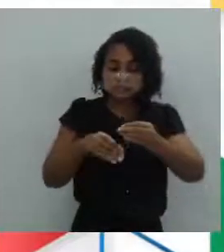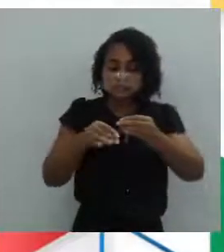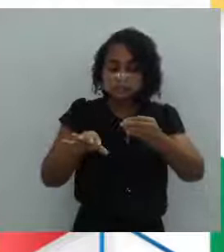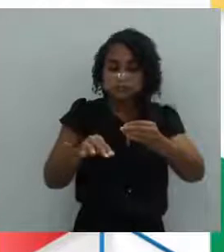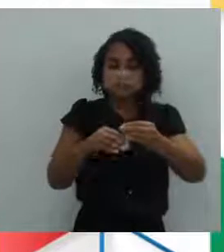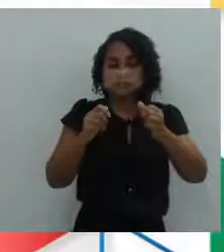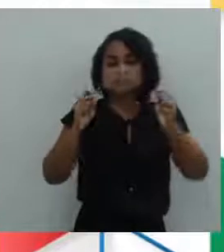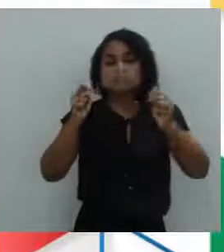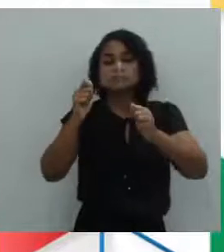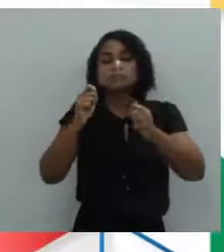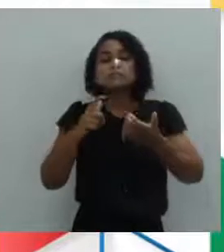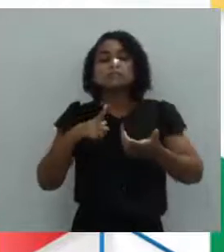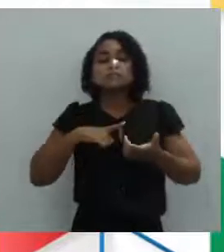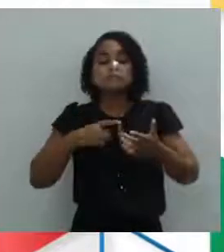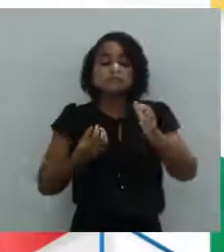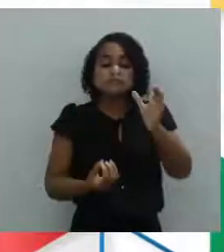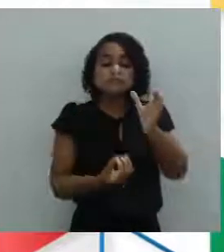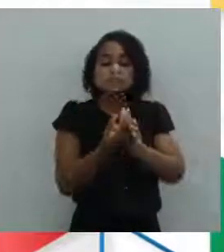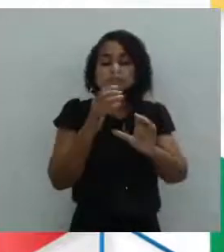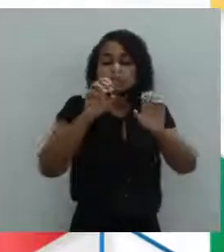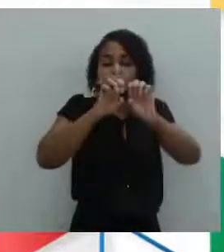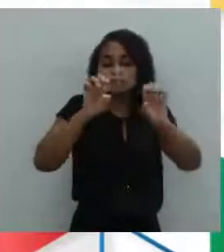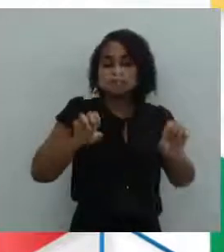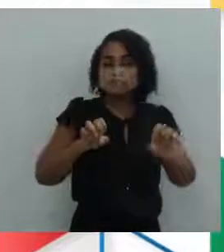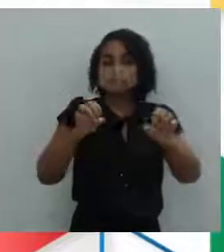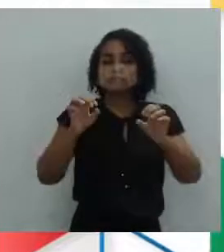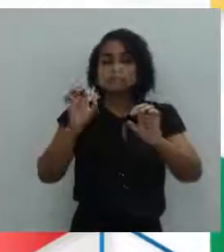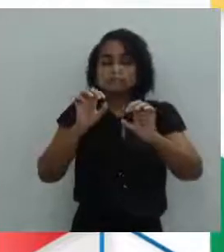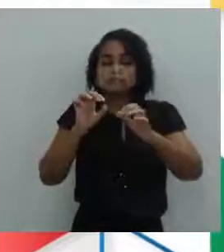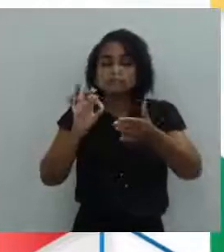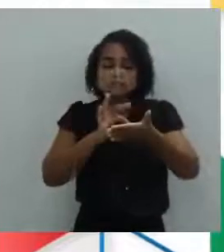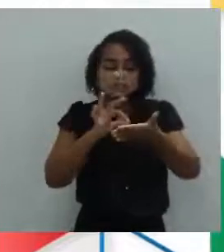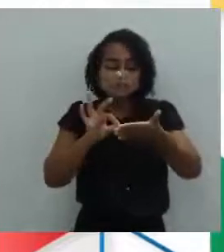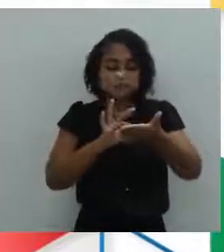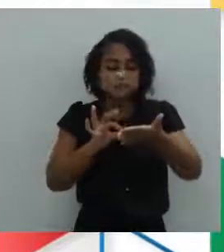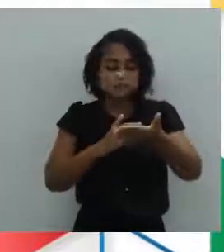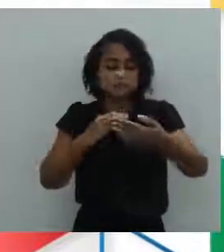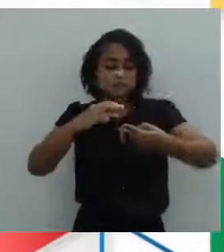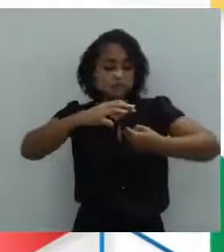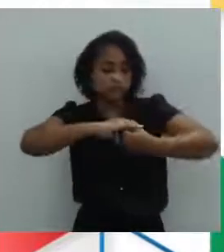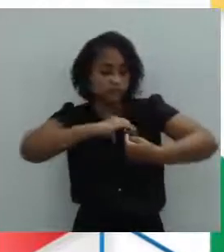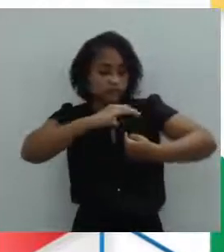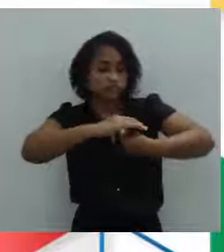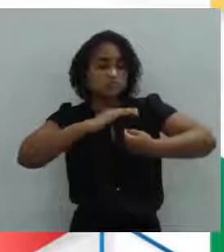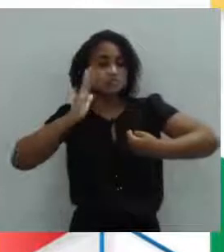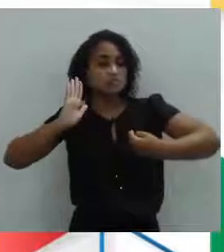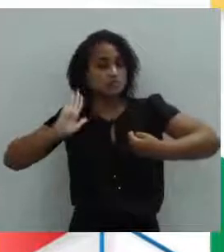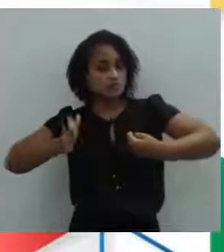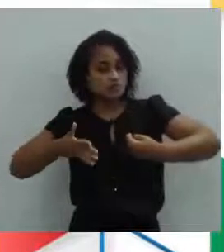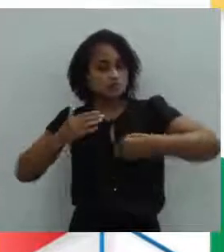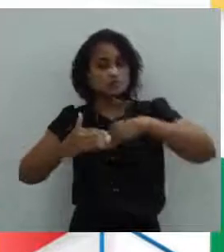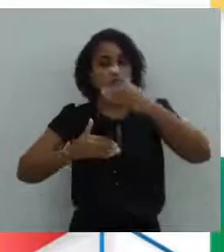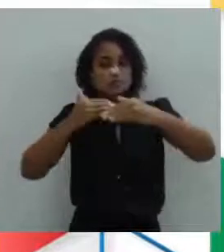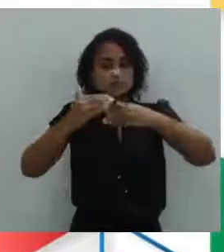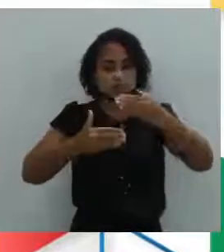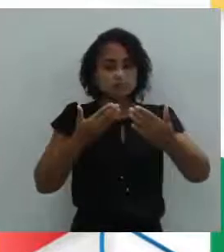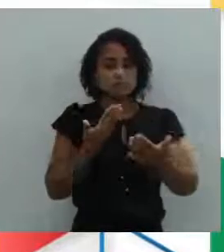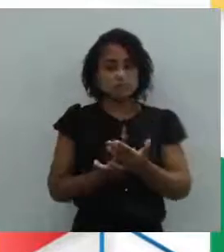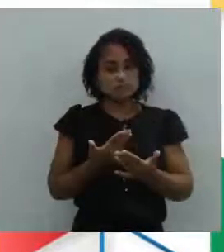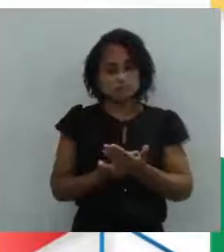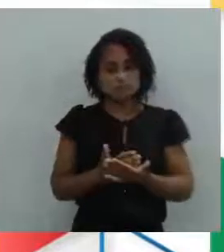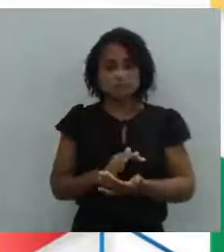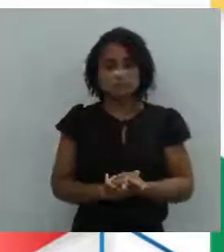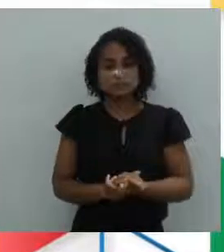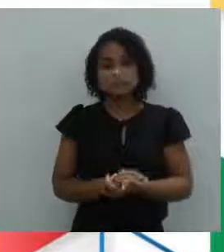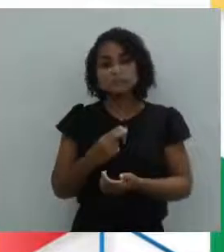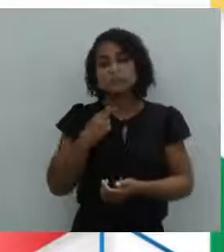reivindicação. Elabore a estrutura de um abaixo-assinado a partir das orientações dadas no desenvolvimento da aula.